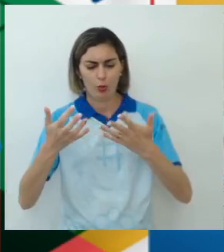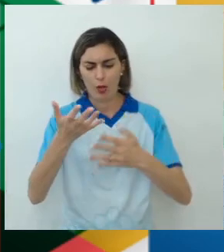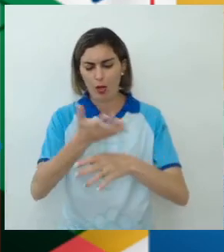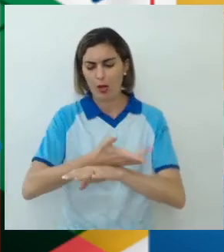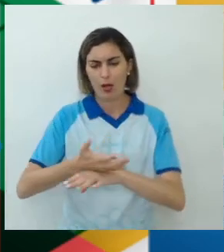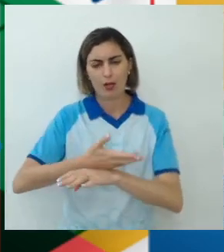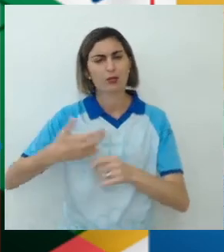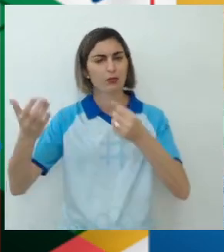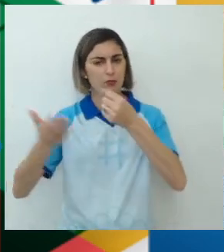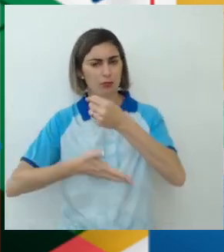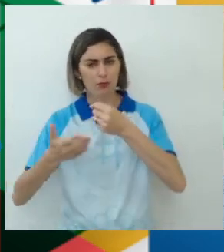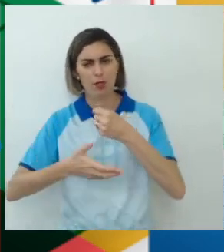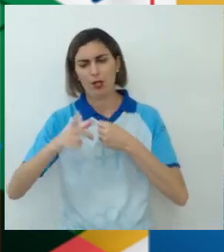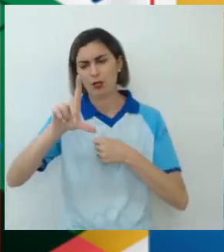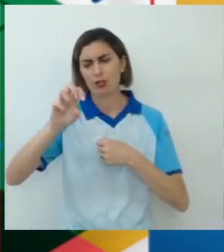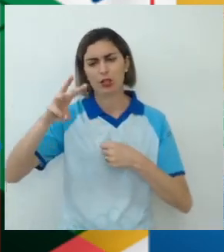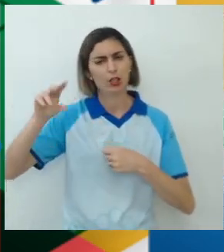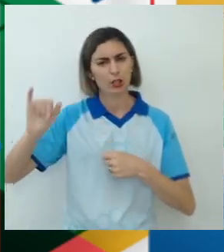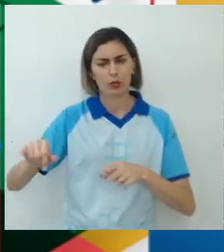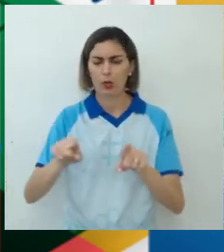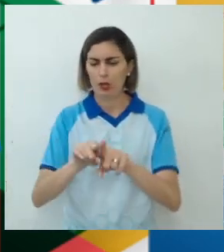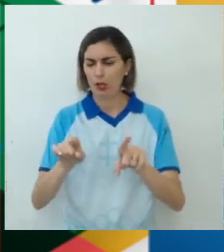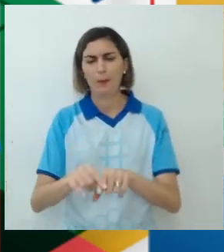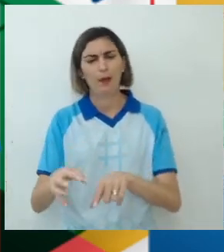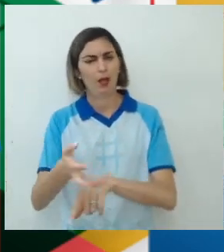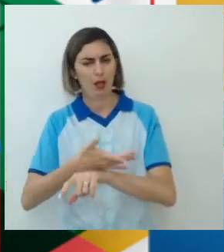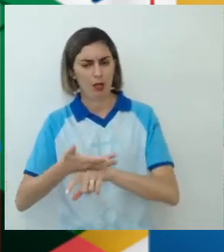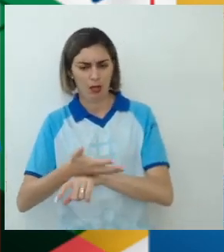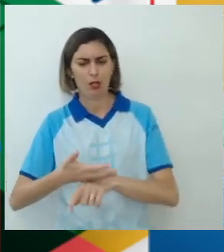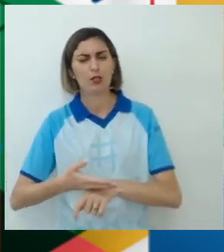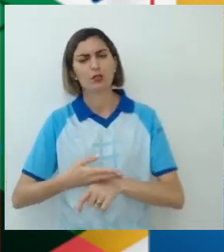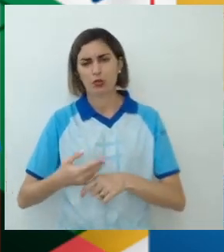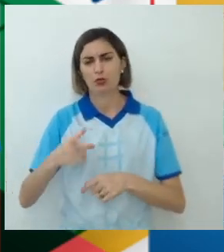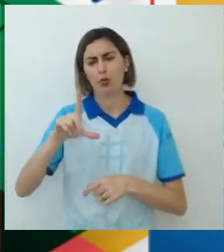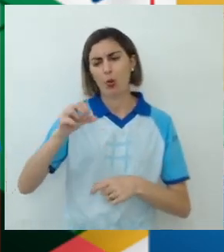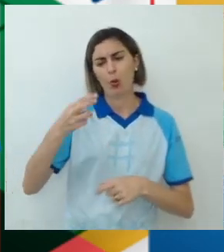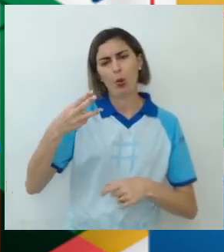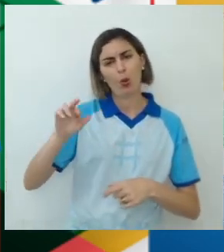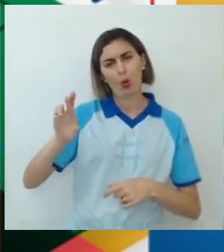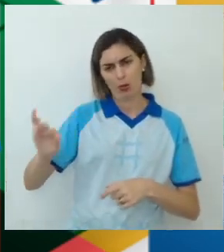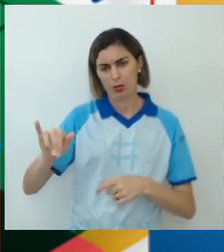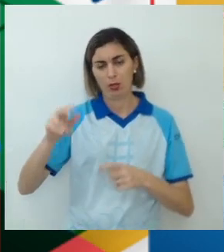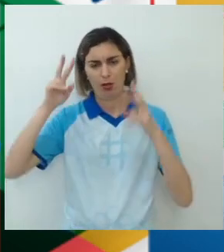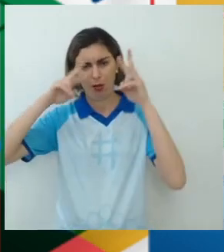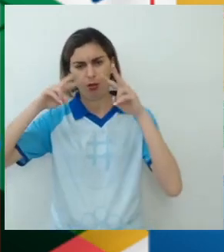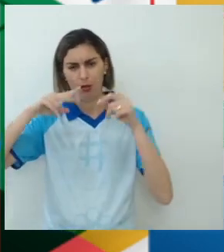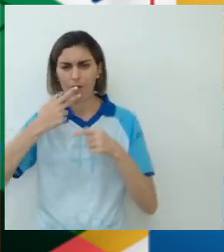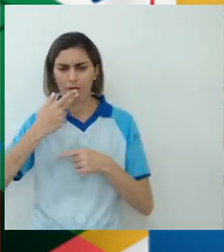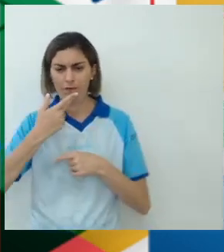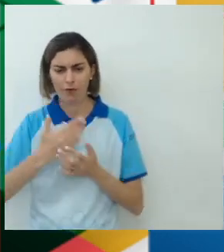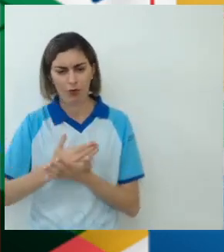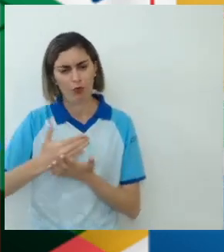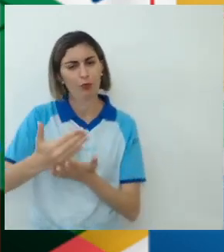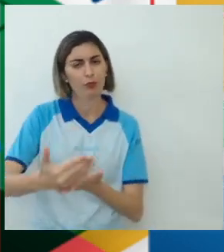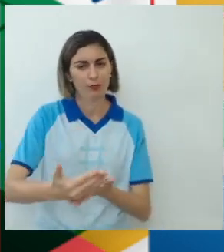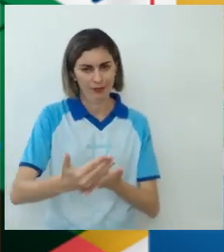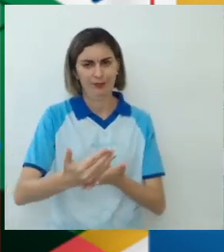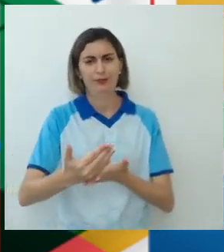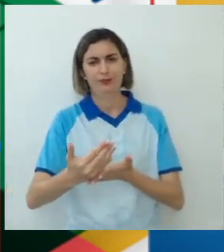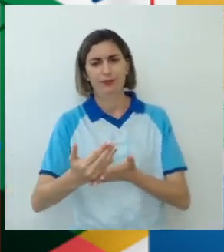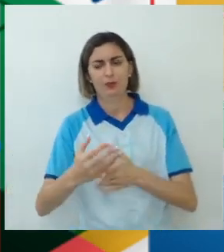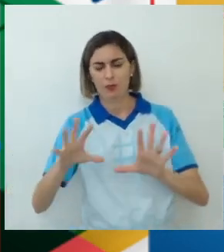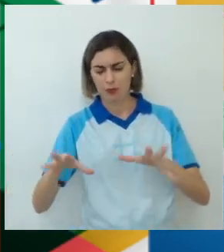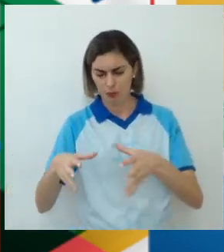e base de Lewis é também um ácido e base de Bronsted Lowry. Lembra o que a gente viu lá no início?